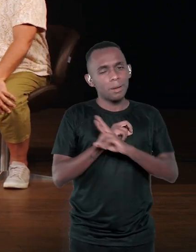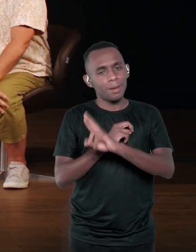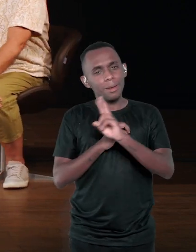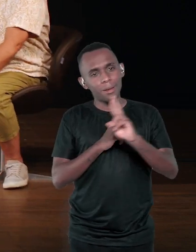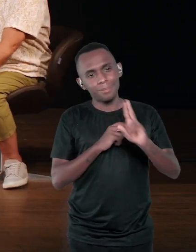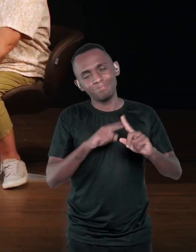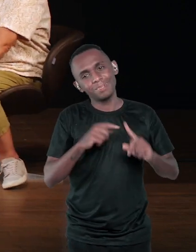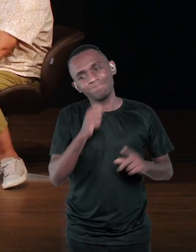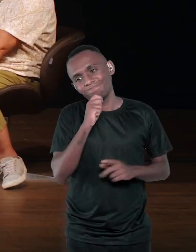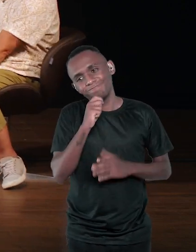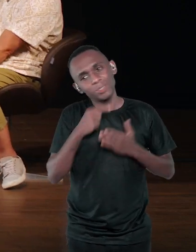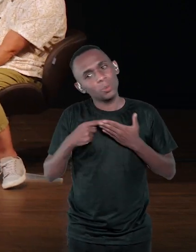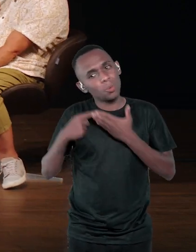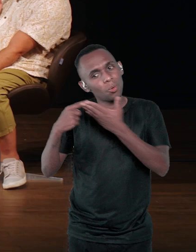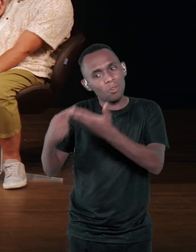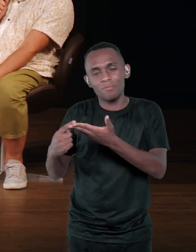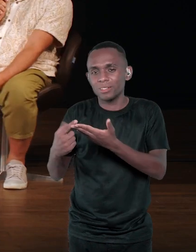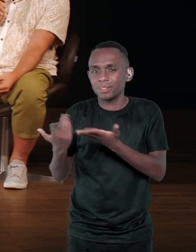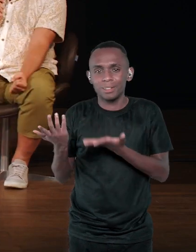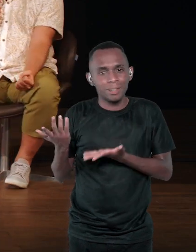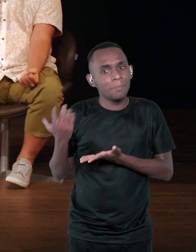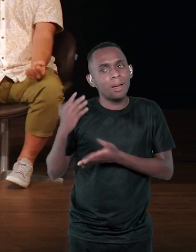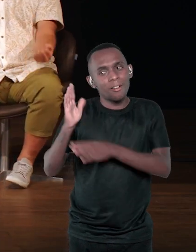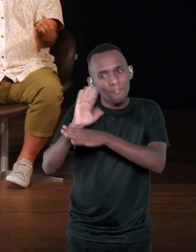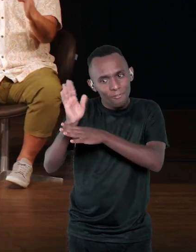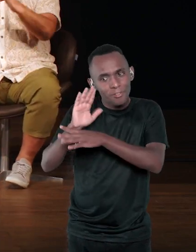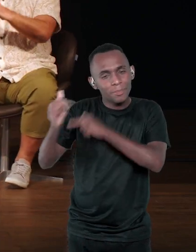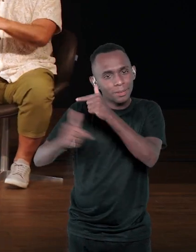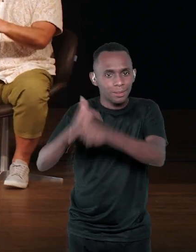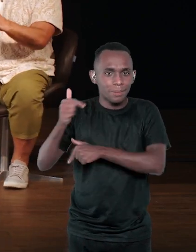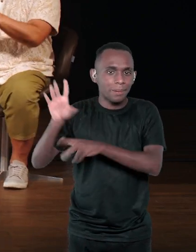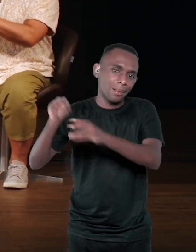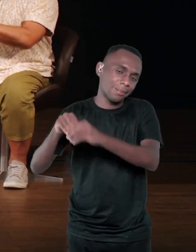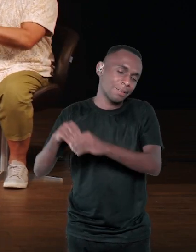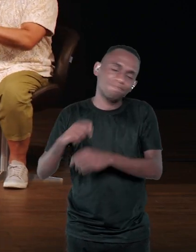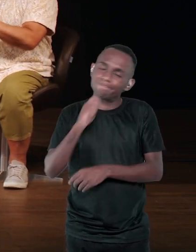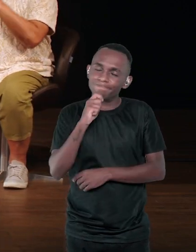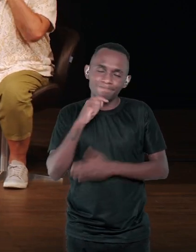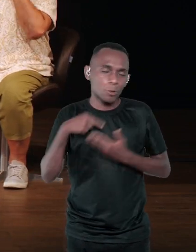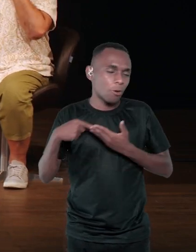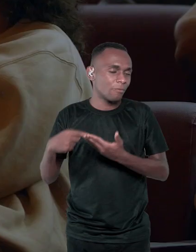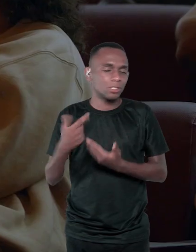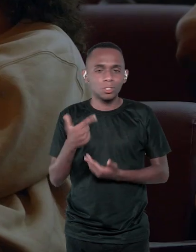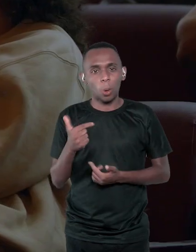fui convidado para atuar num filme de Bollywood. Então, eu posso